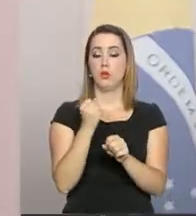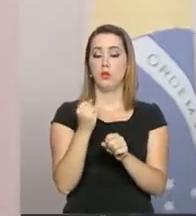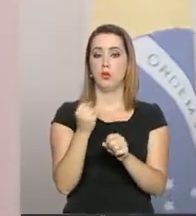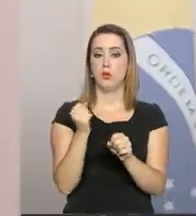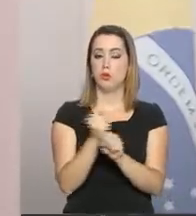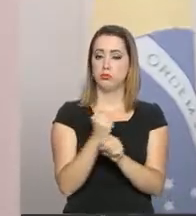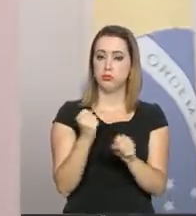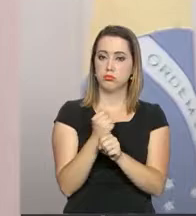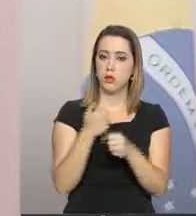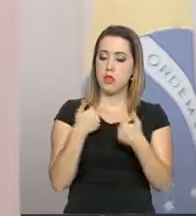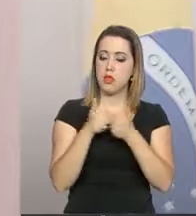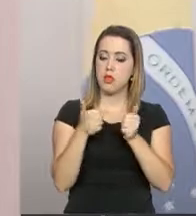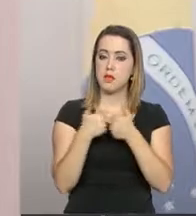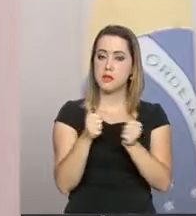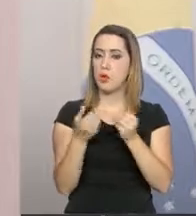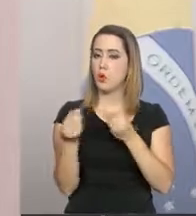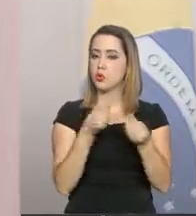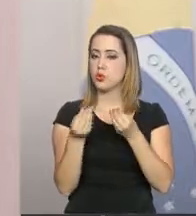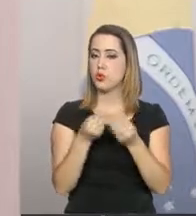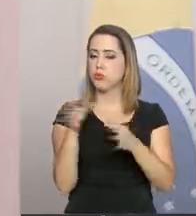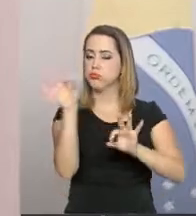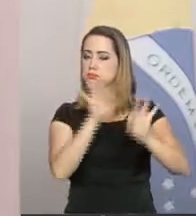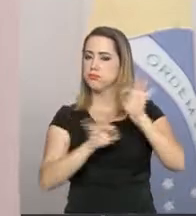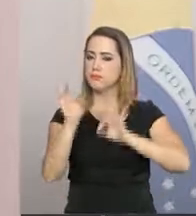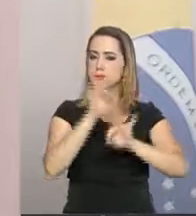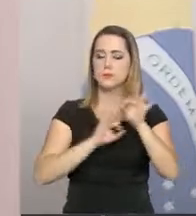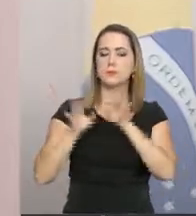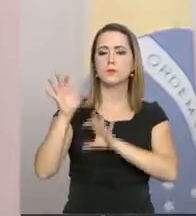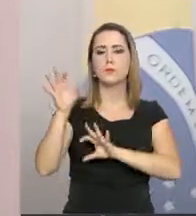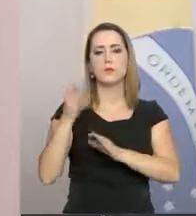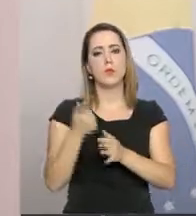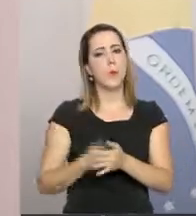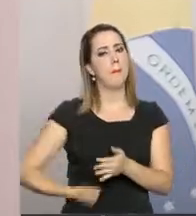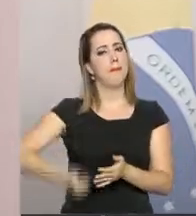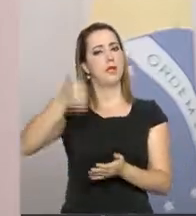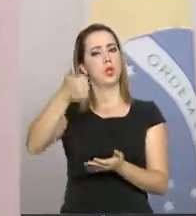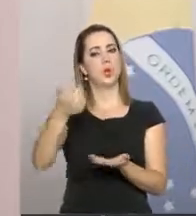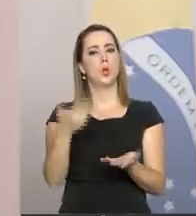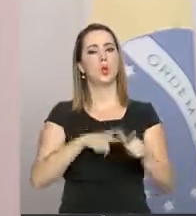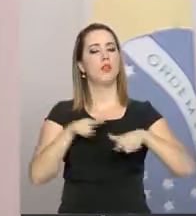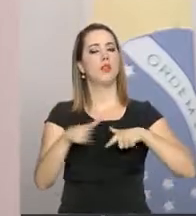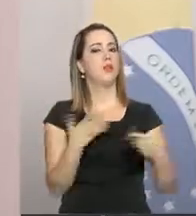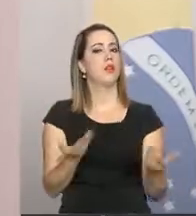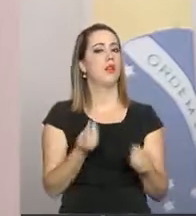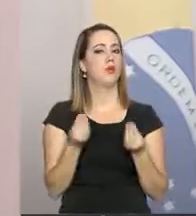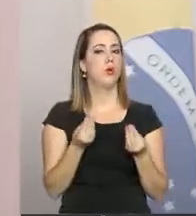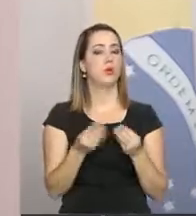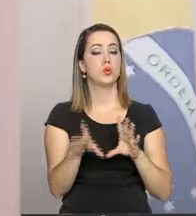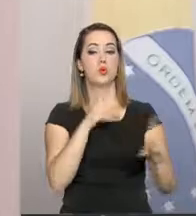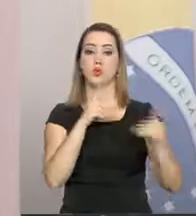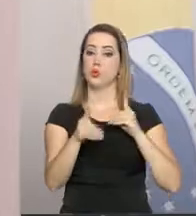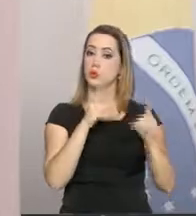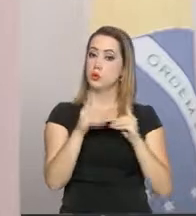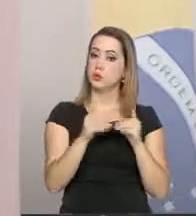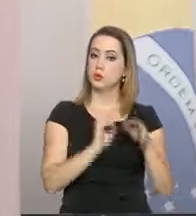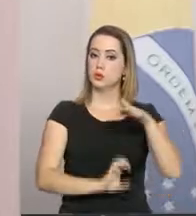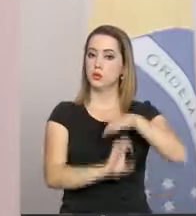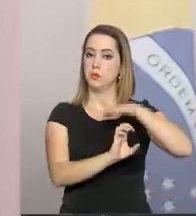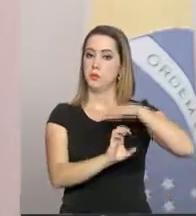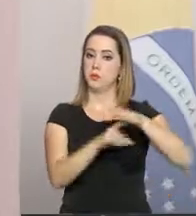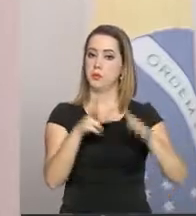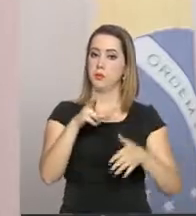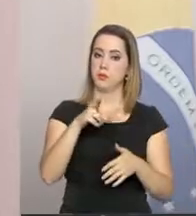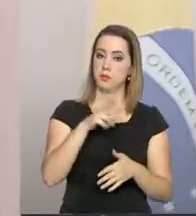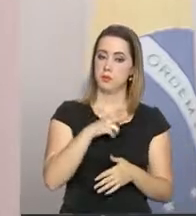transporte. Aspectos como planejamento, investimento e melhores práticas vão ser discutidas por membros do governo e do mercado do Brasil e